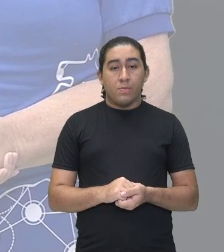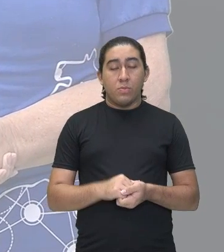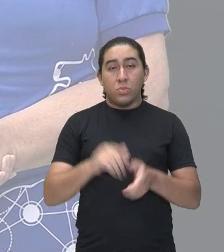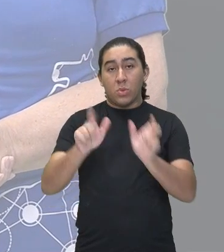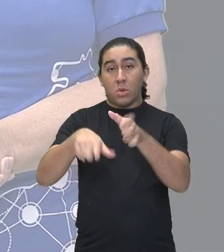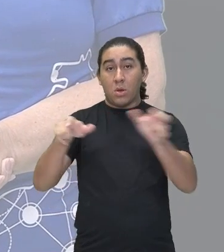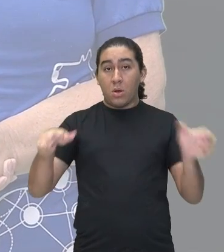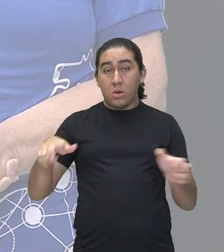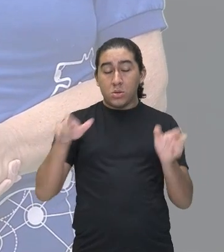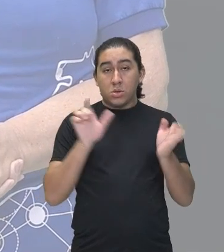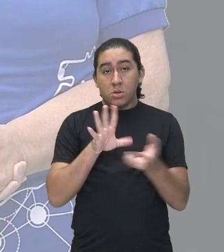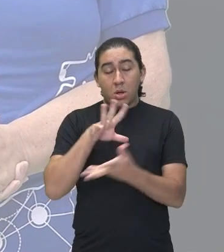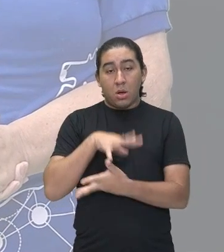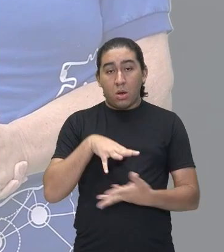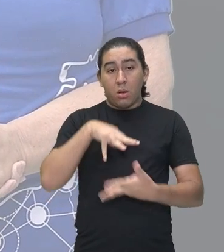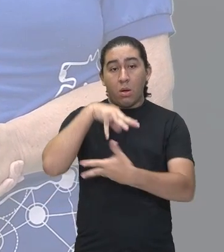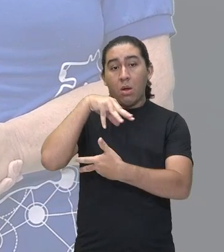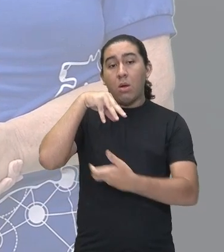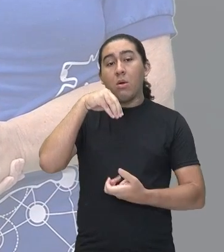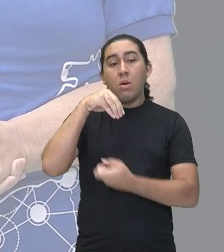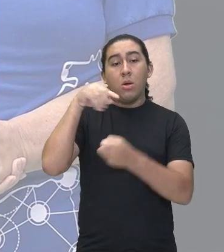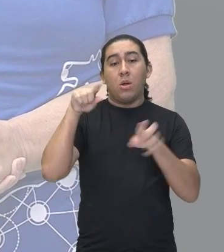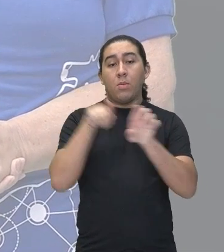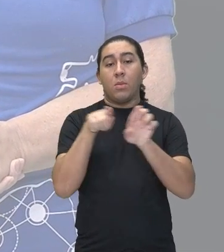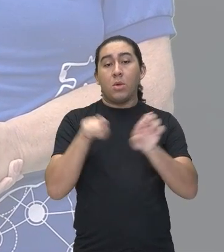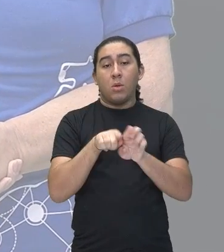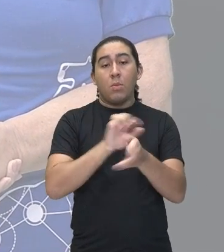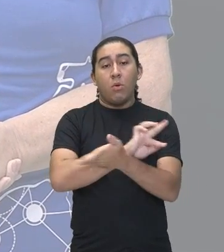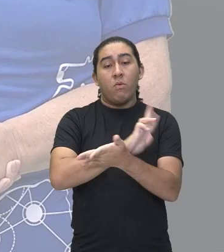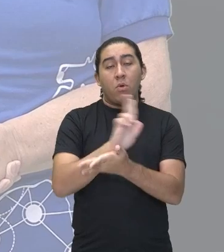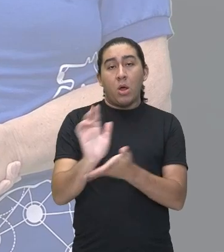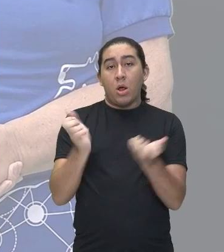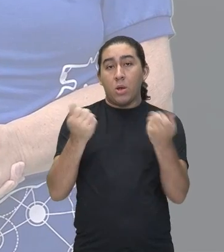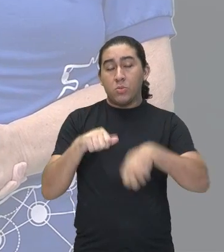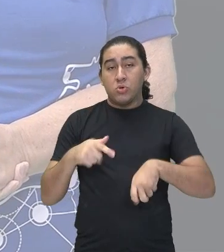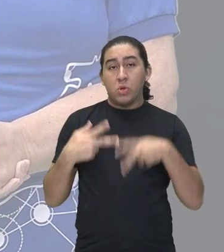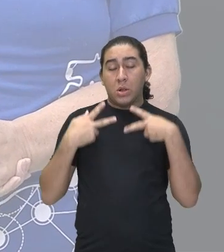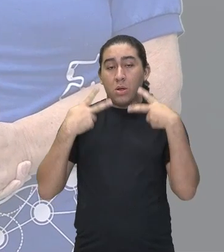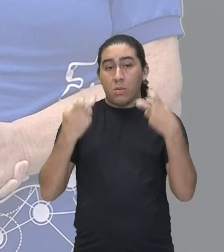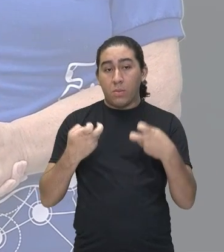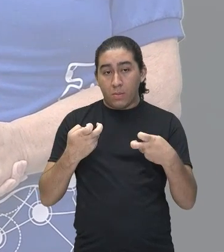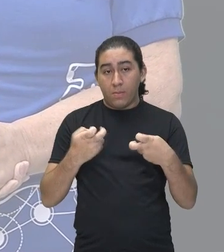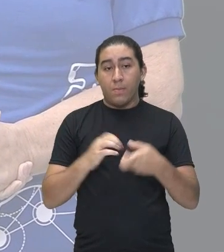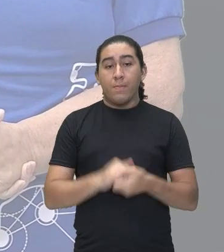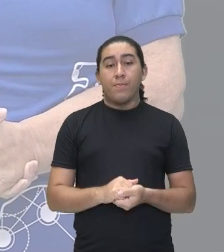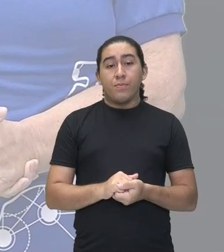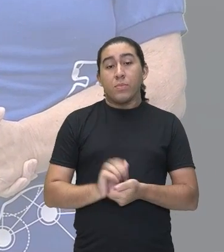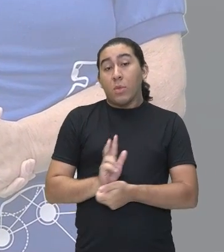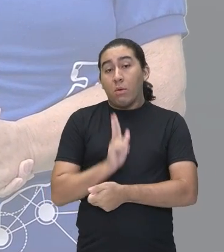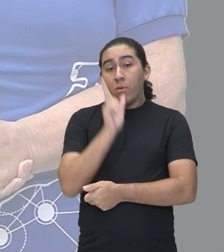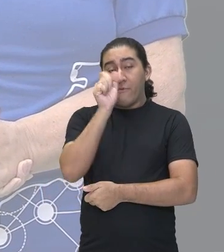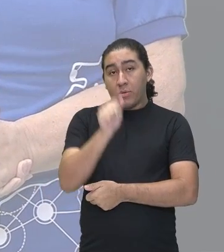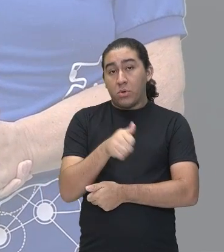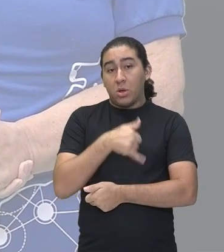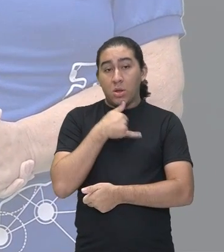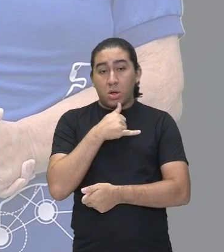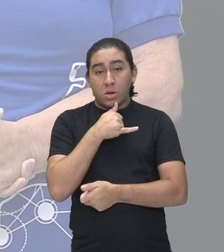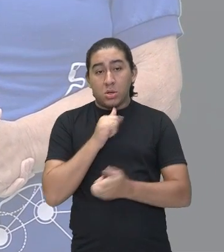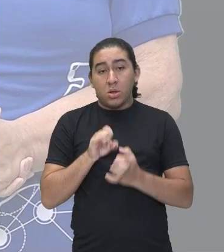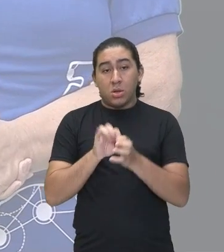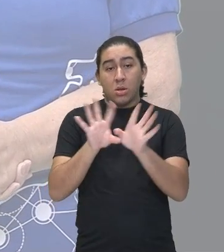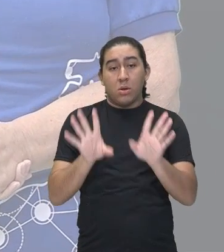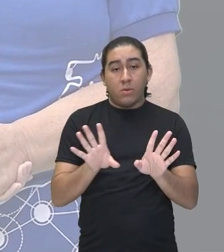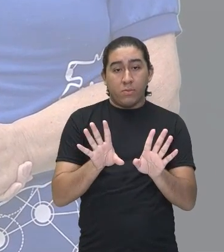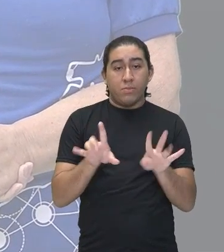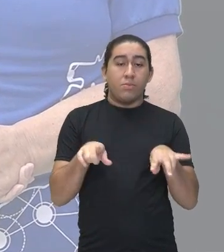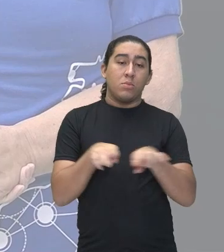d'alma retratados, em tosco acento métricos gemidos, mais a força da mágoa